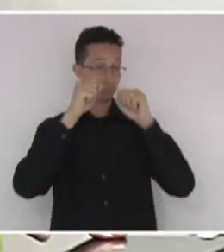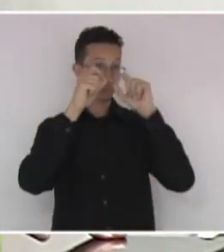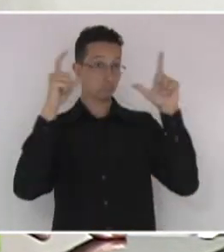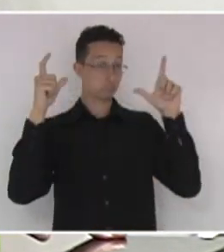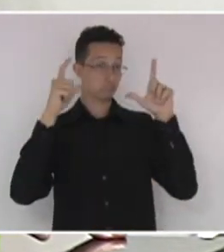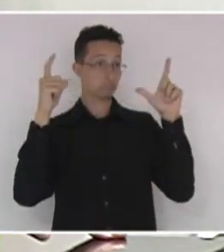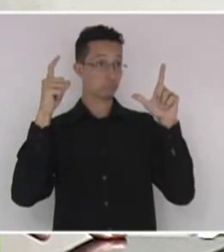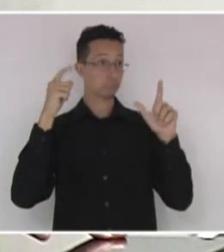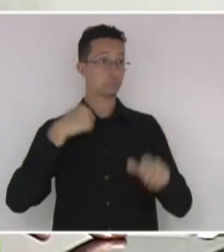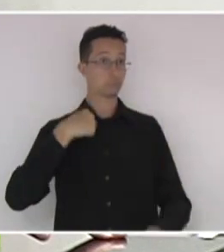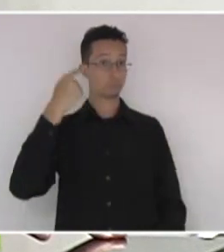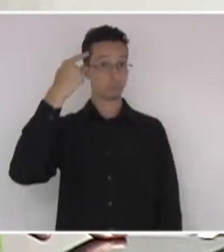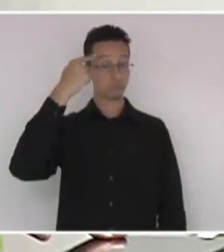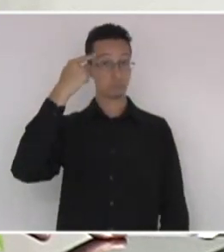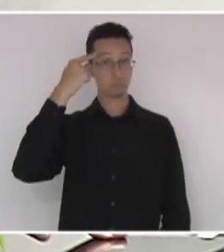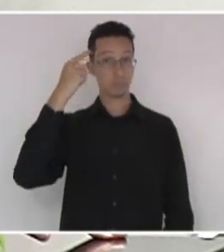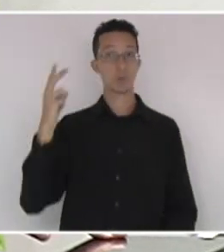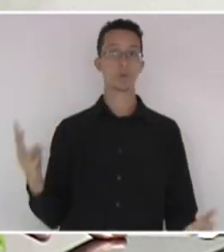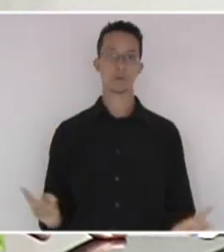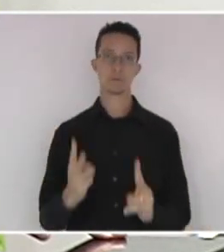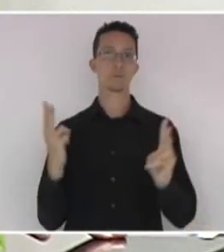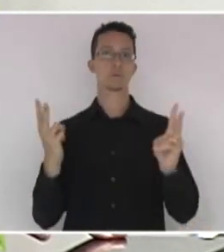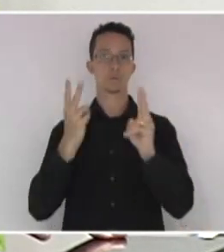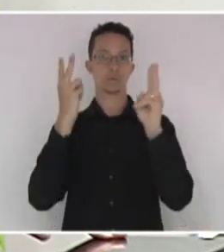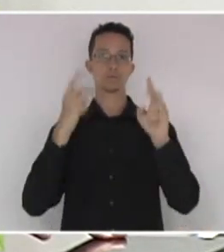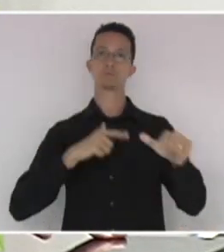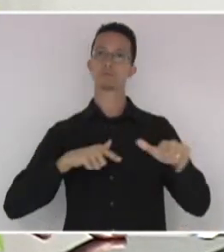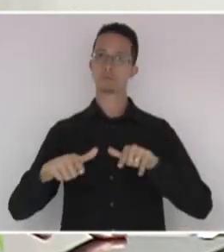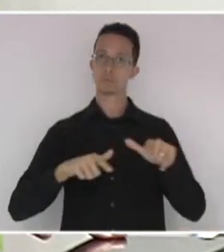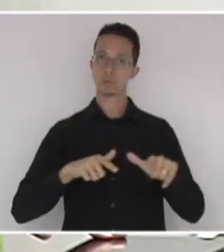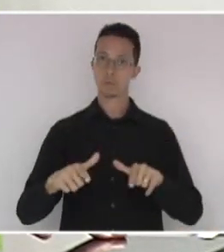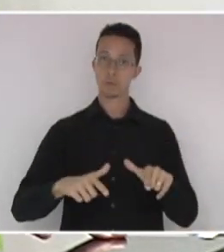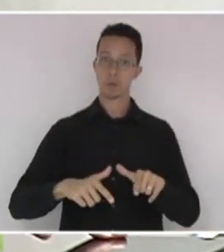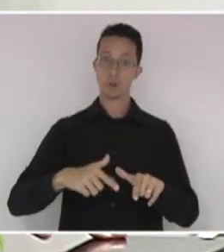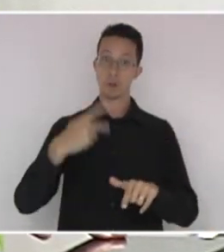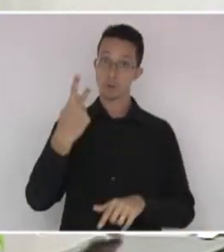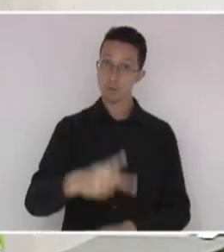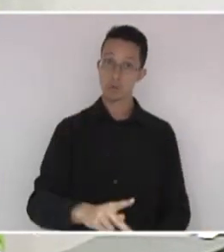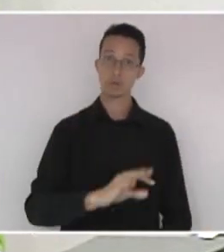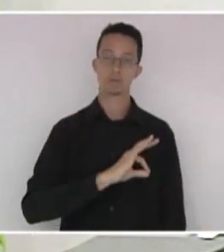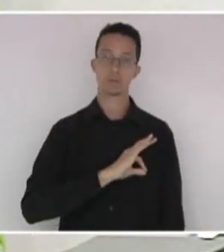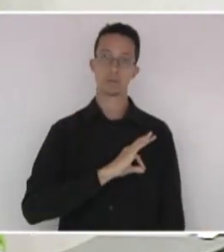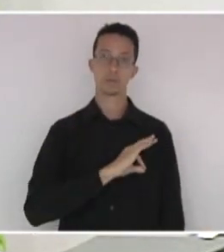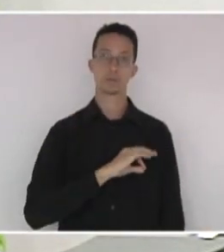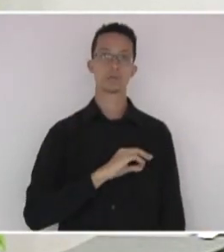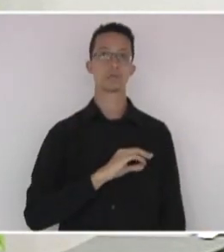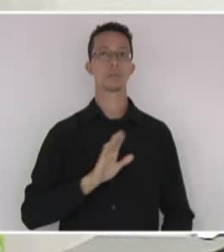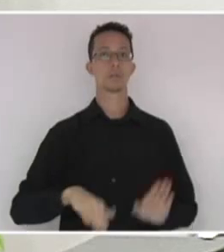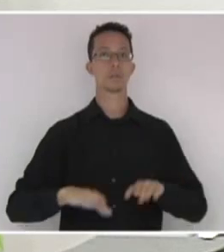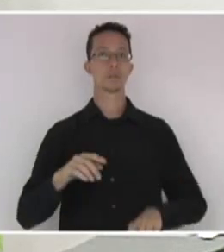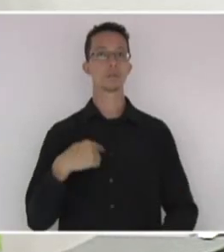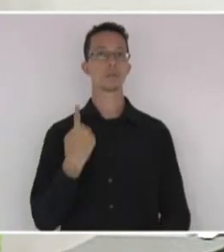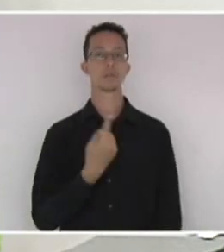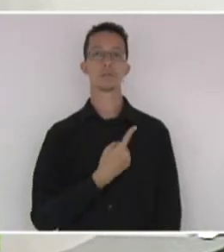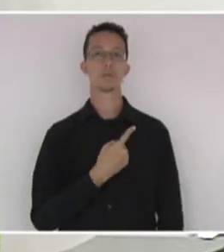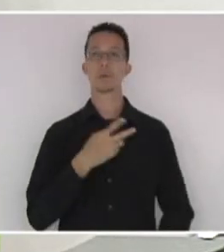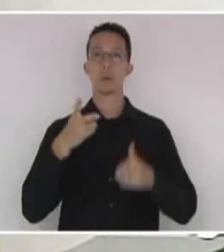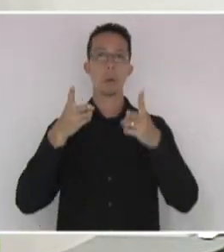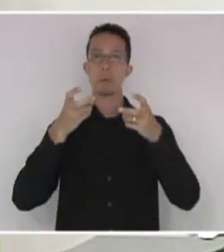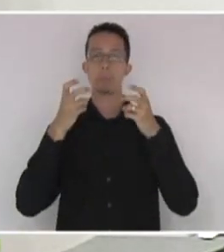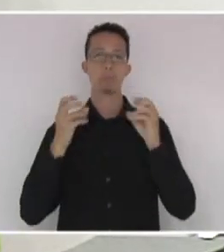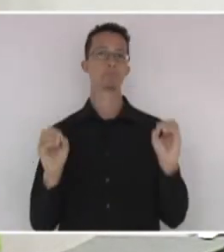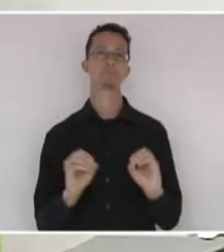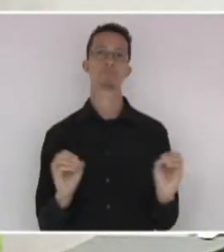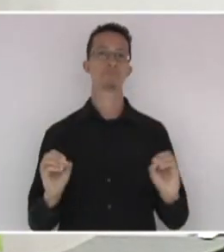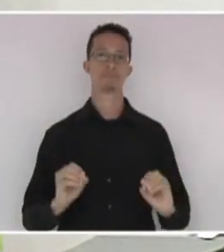eu valorizar o trabalho que a Polícia Militar faz e que muitas vezes nós não estamos valorizando, como